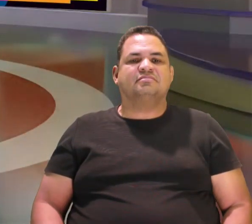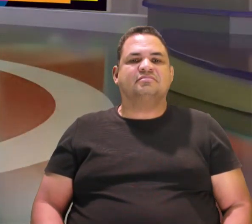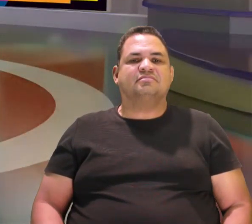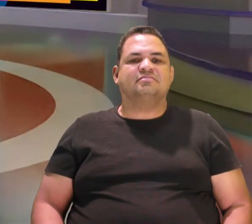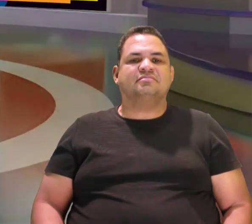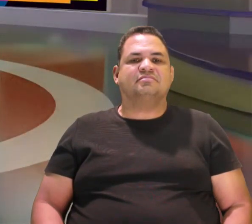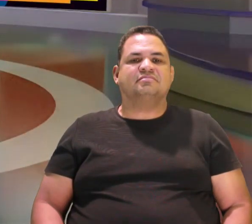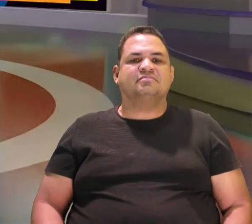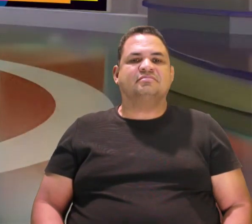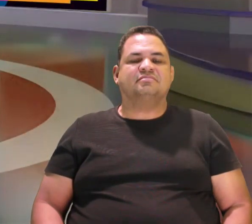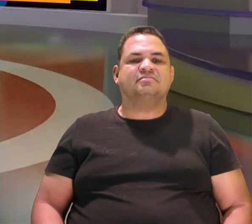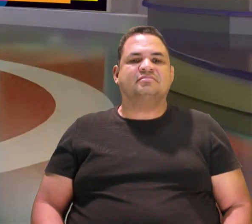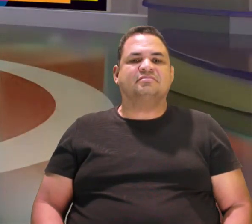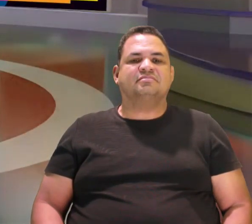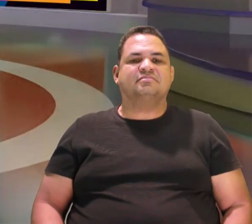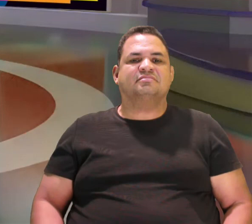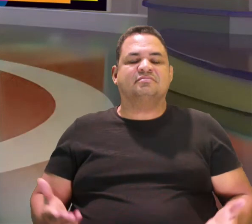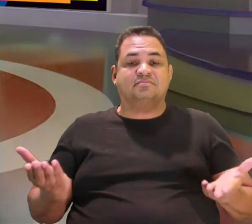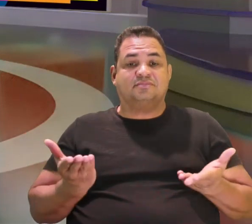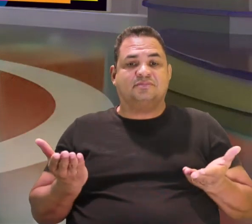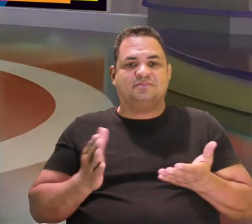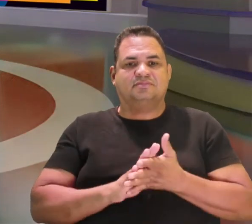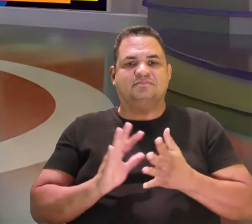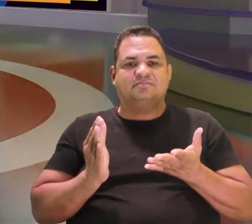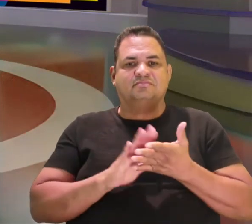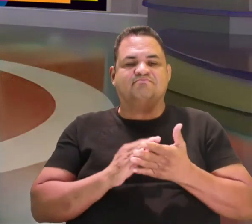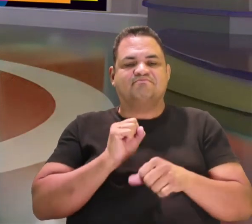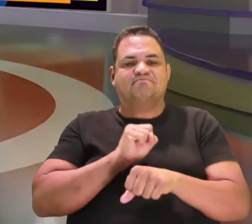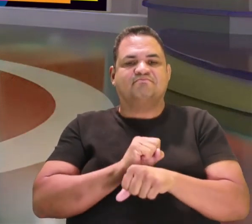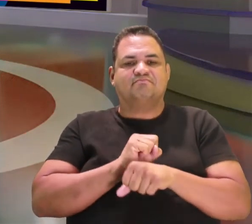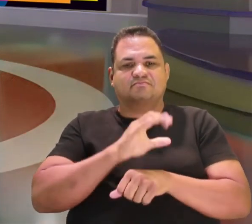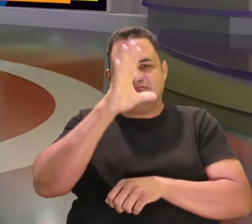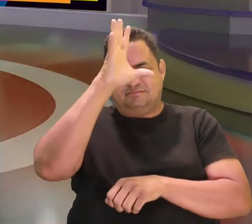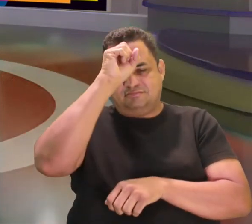that's it for today, folks. Por hoje é só, pessoal. Espero que vocês